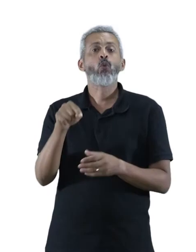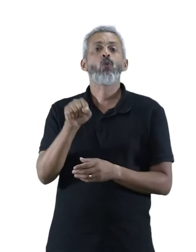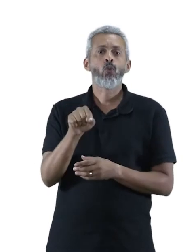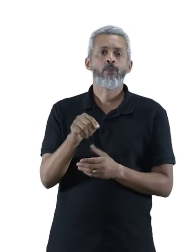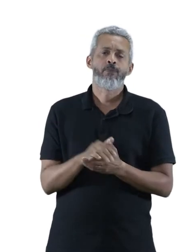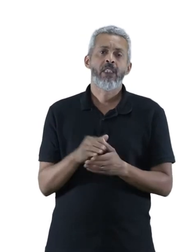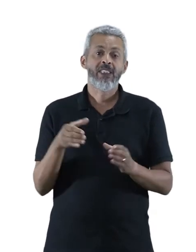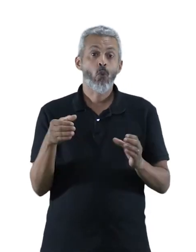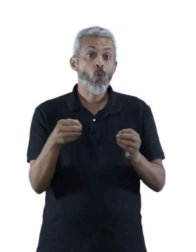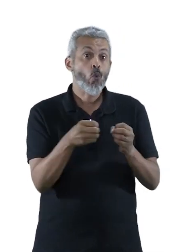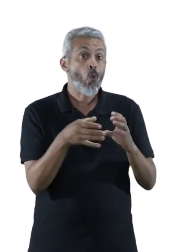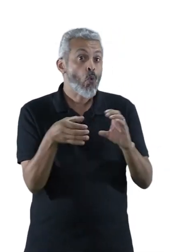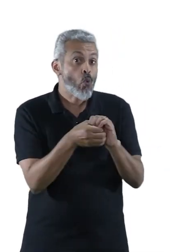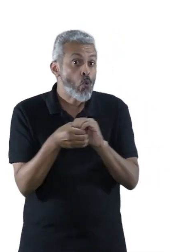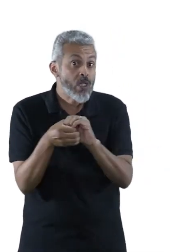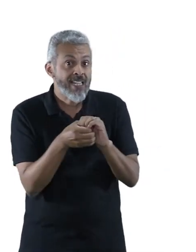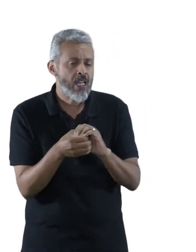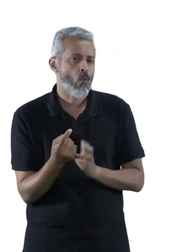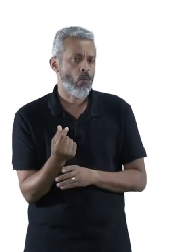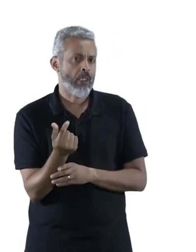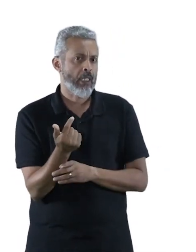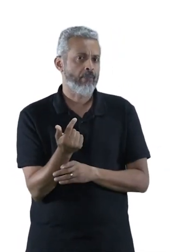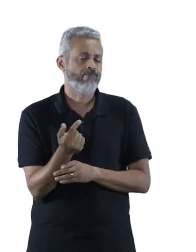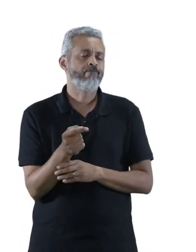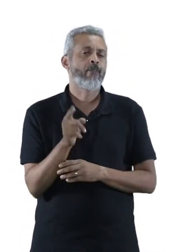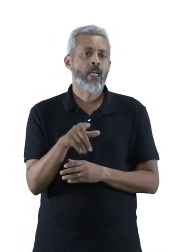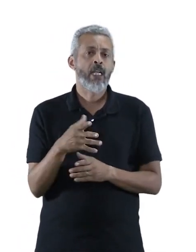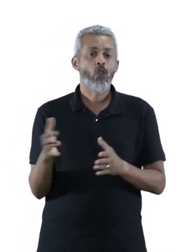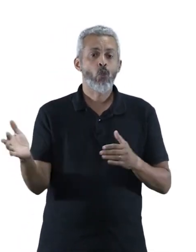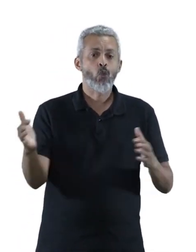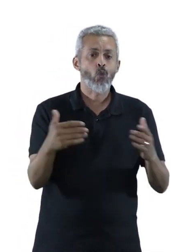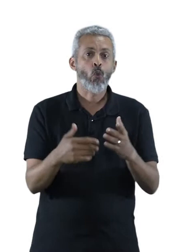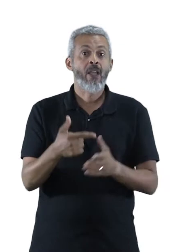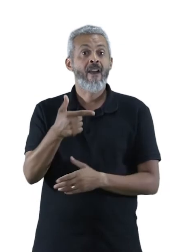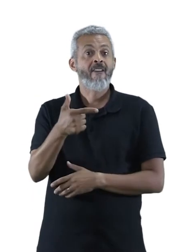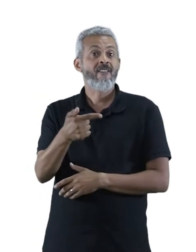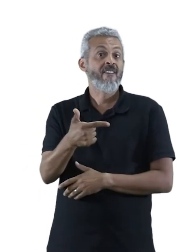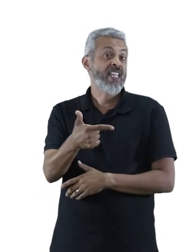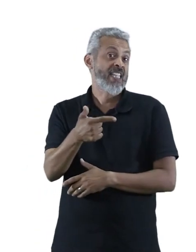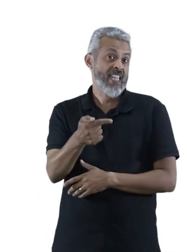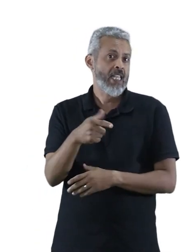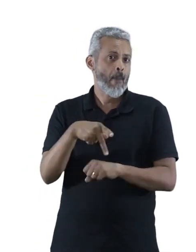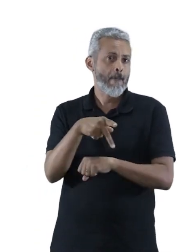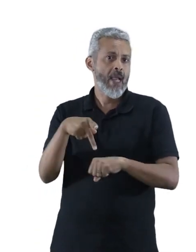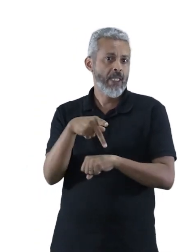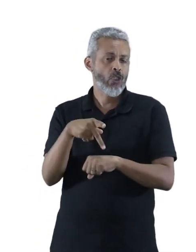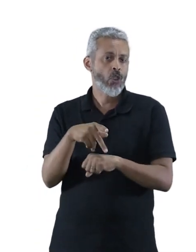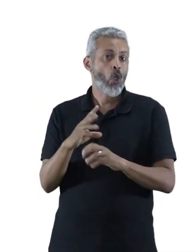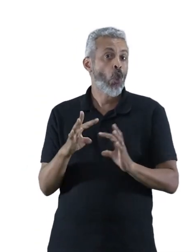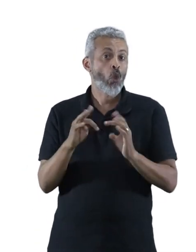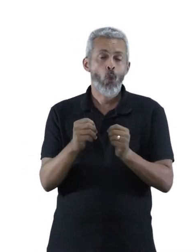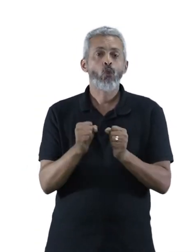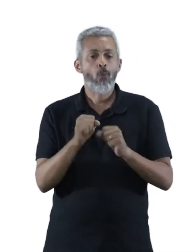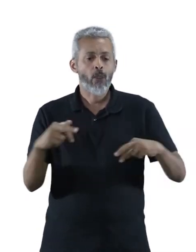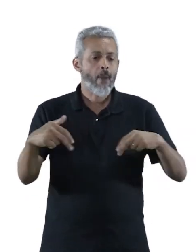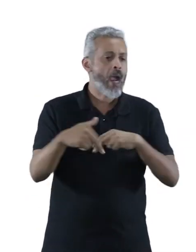nós chamamos dessa união monetária, que é uma união muito forte, que reúne hoje 27 países, onde todos